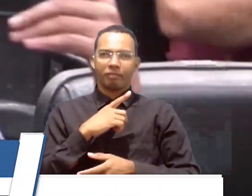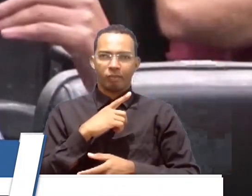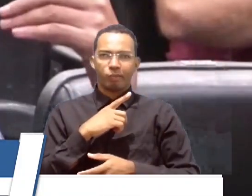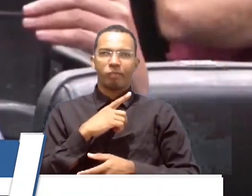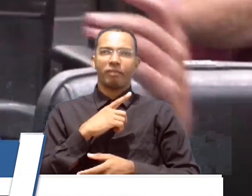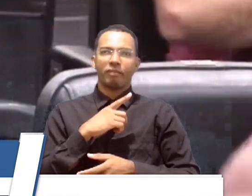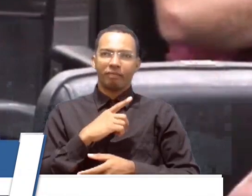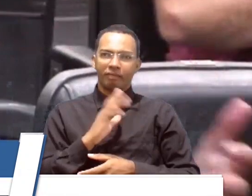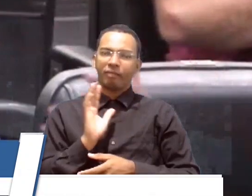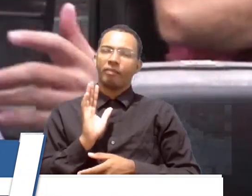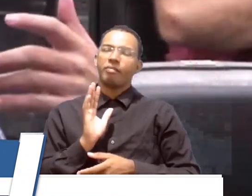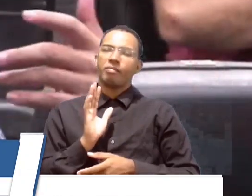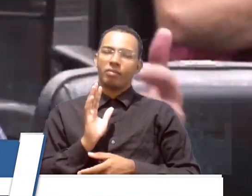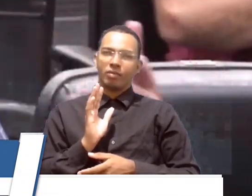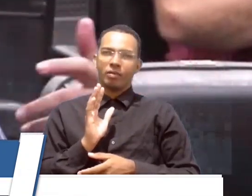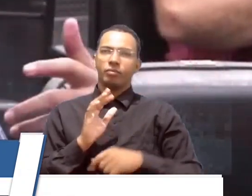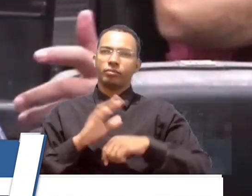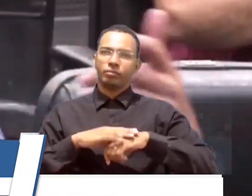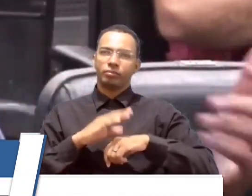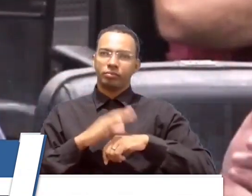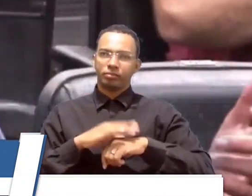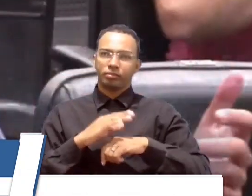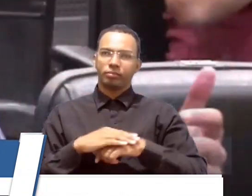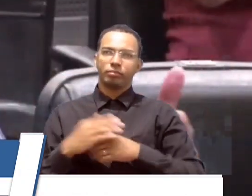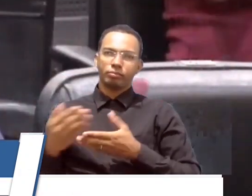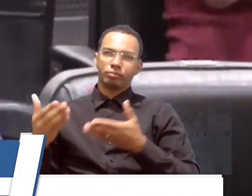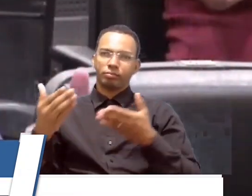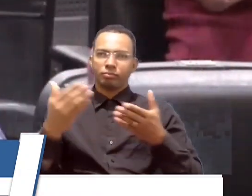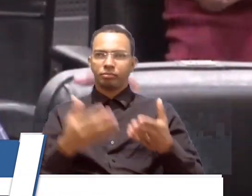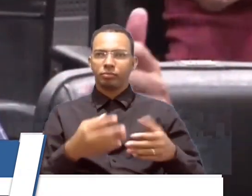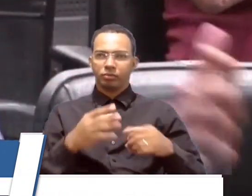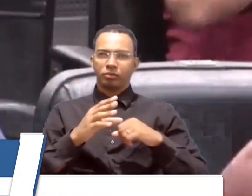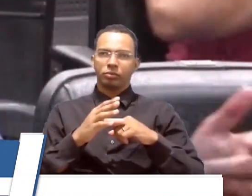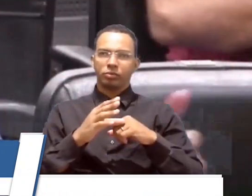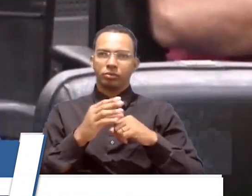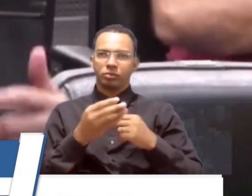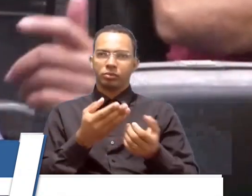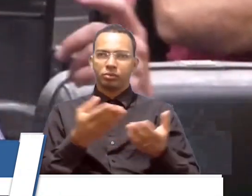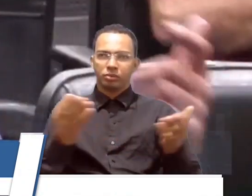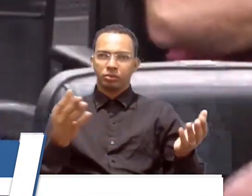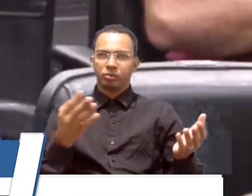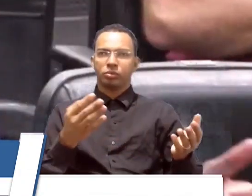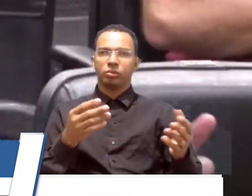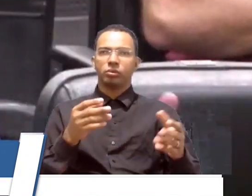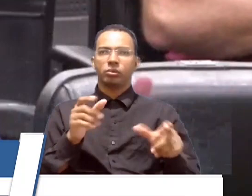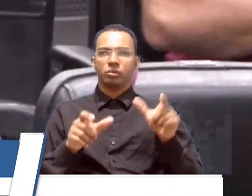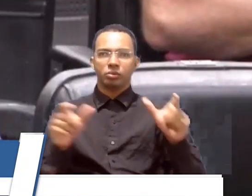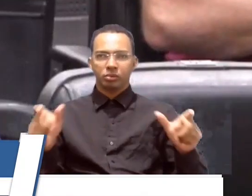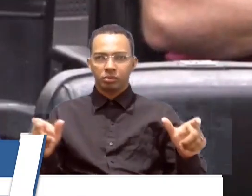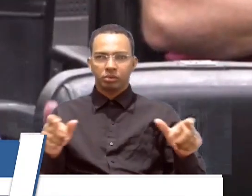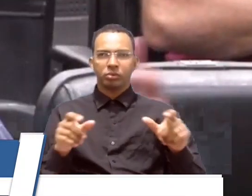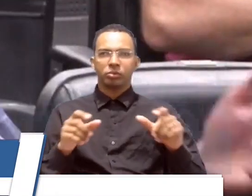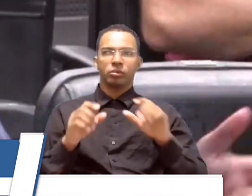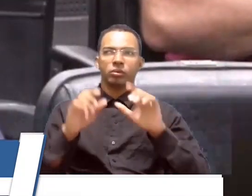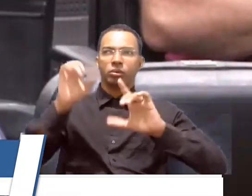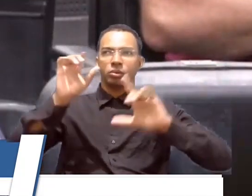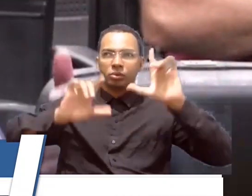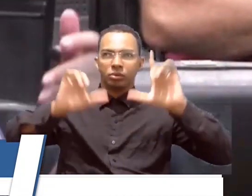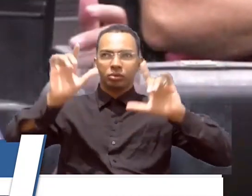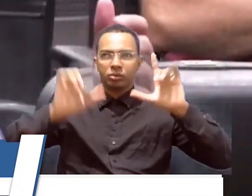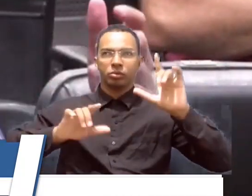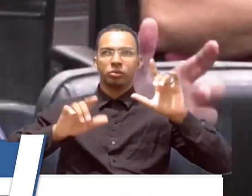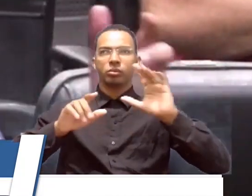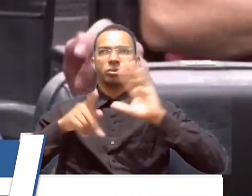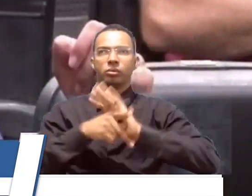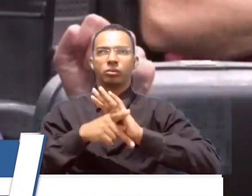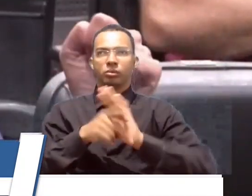e quando a gente traz ao conhecimento da população, da imprensa, os próprios colegas